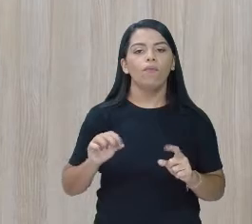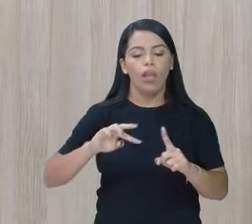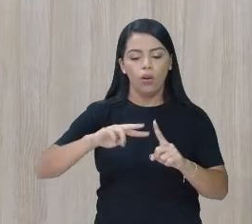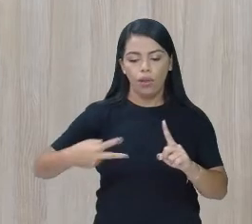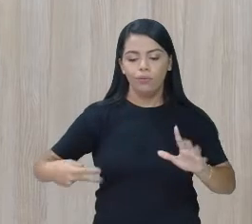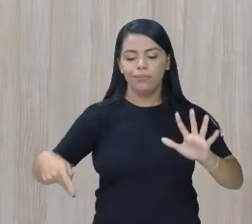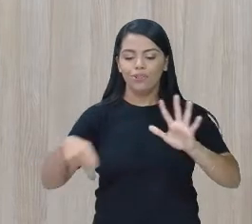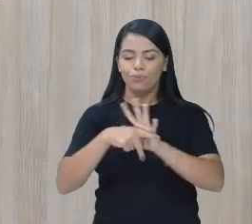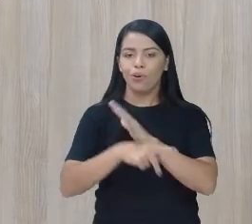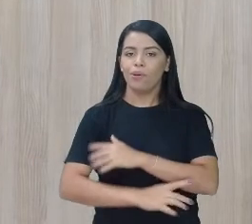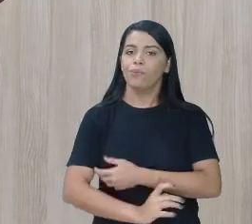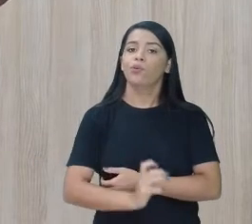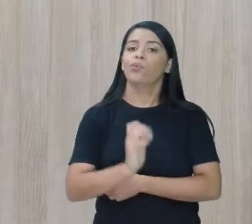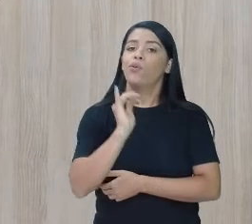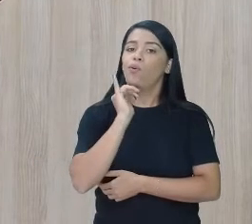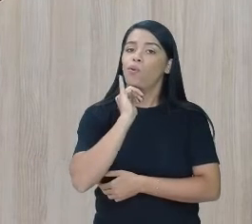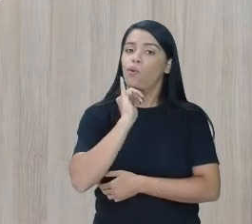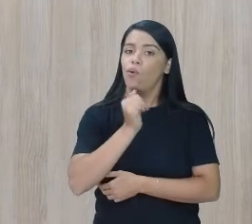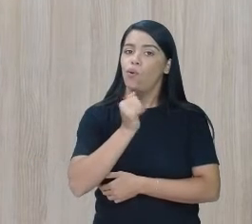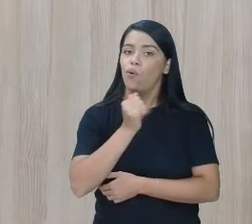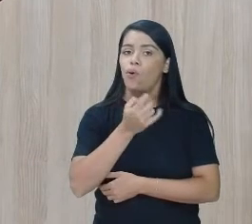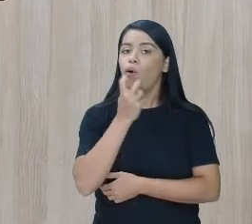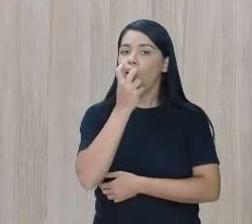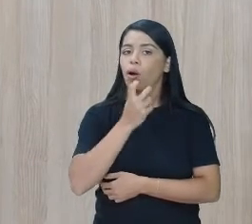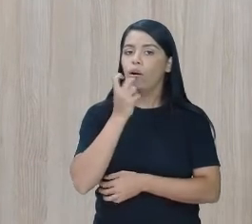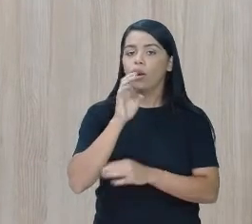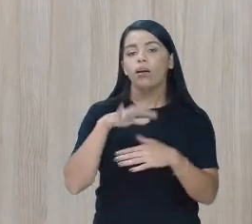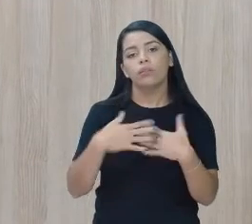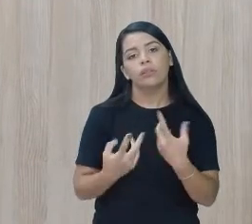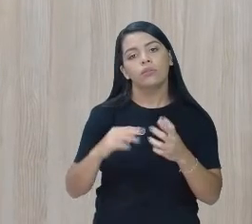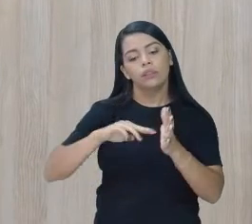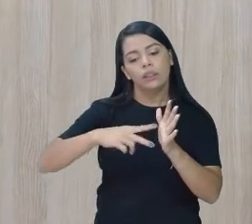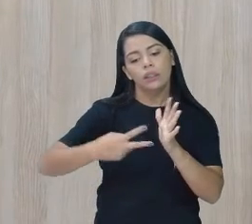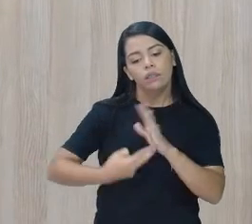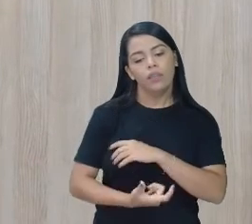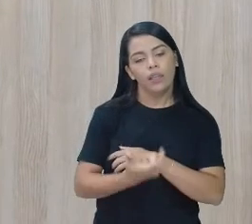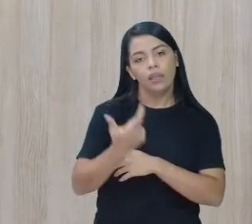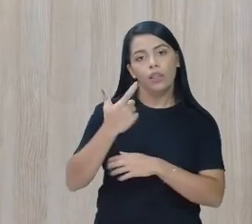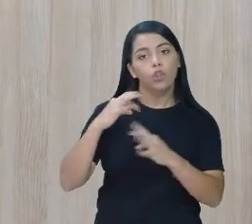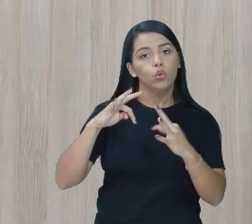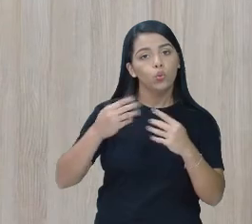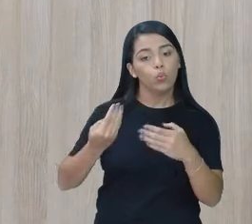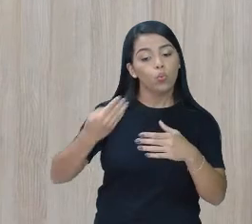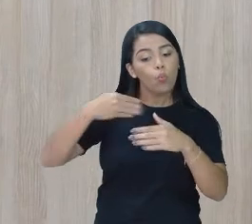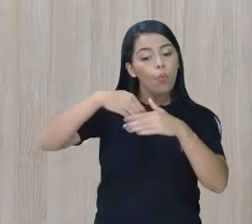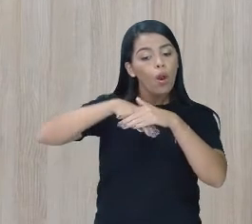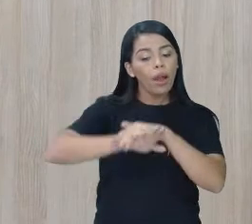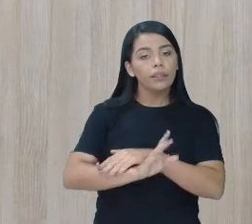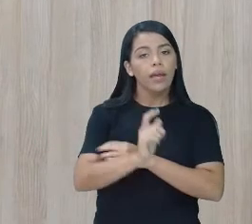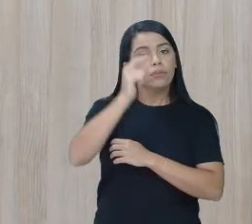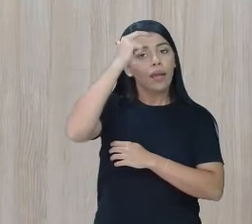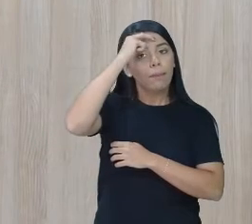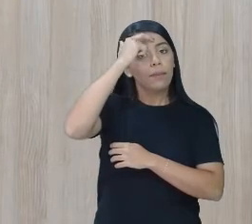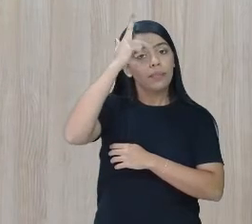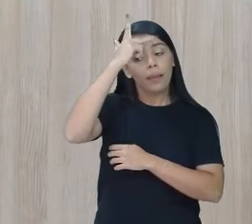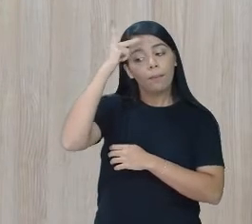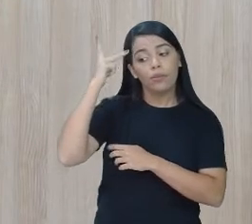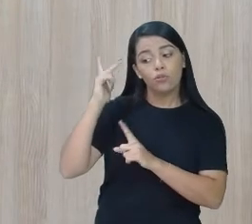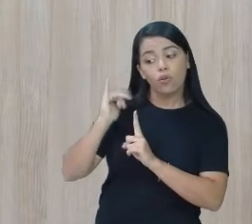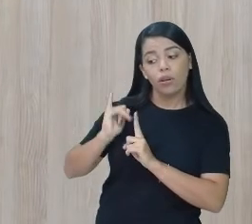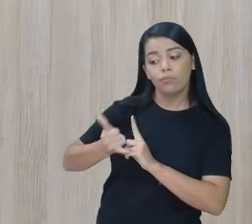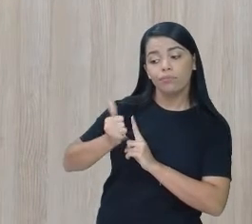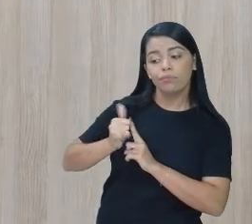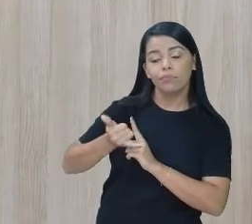recurso oral? Então, isso quer dizer que elas ficavam na mente da pessoa que contava a história. E